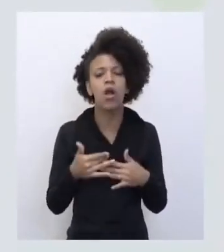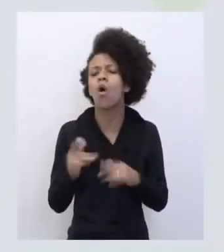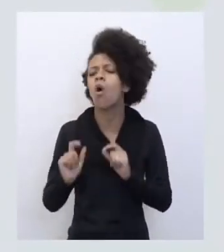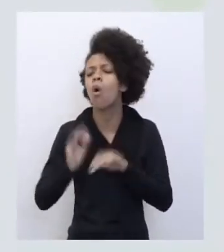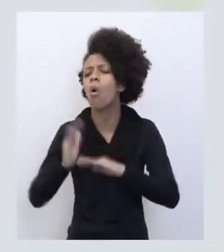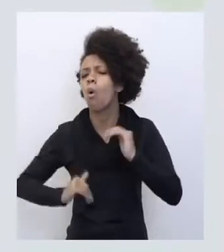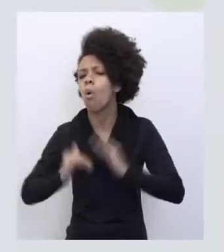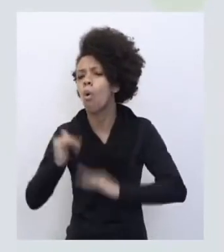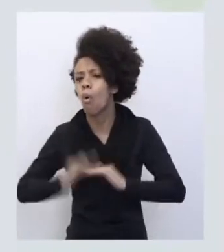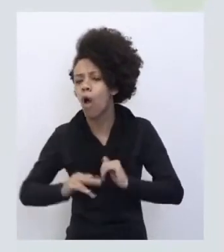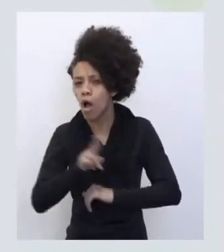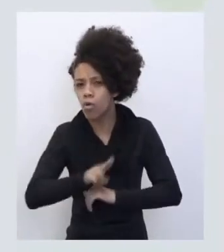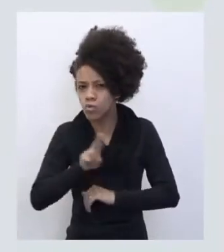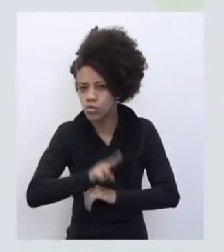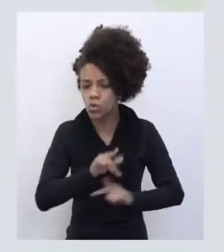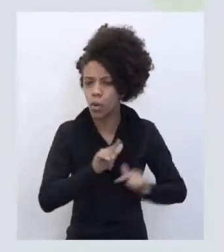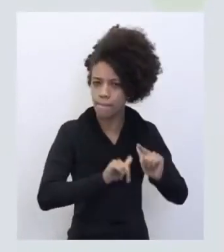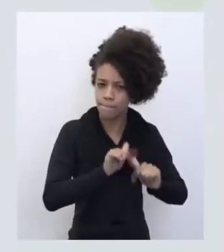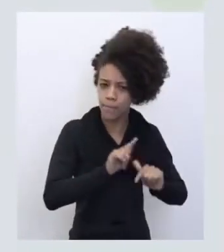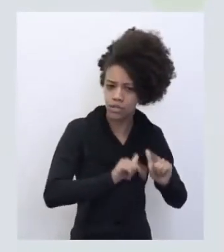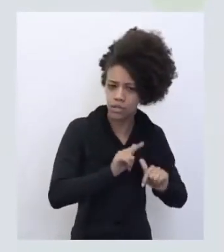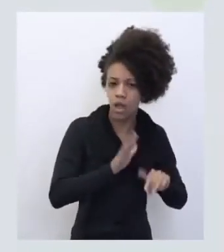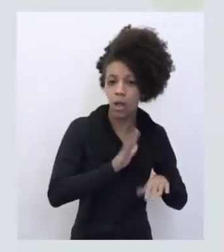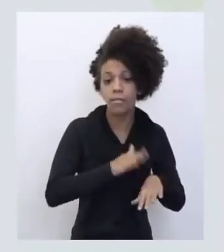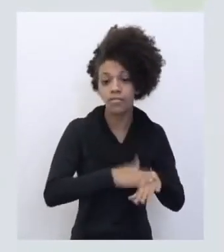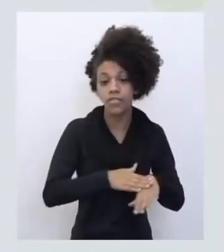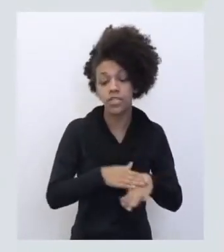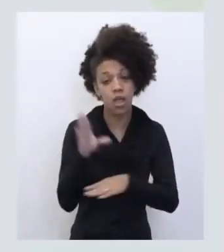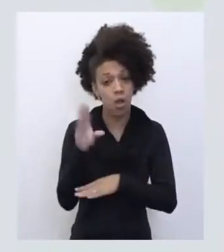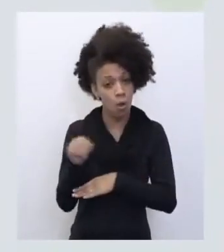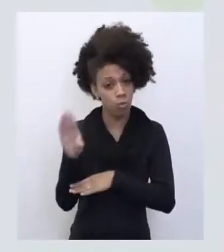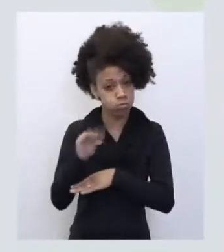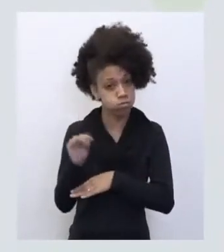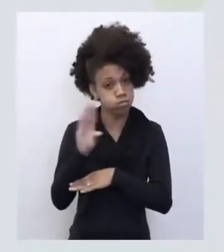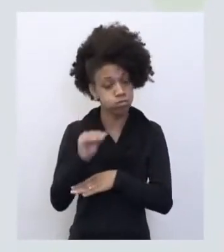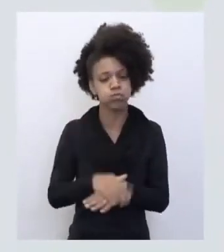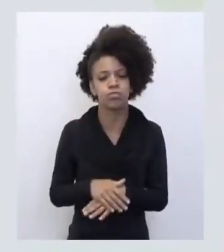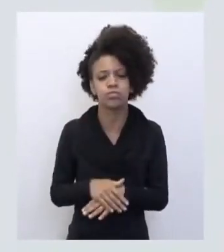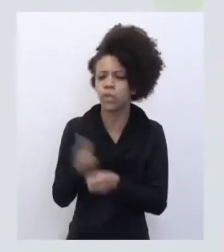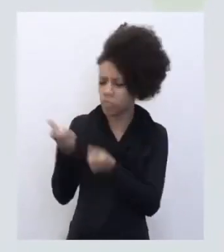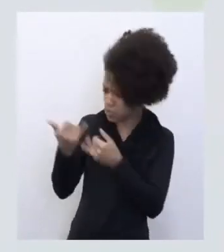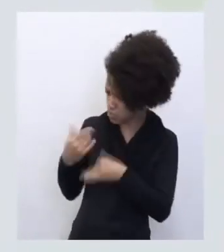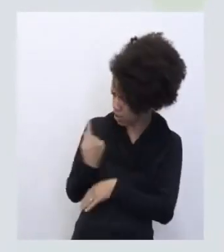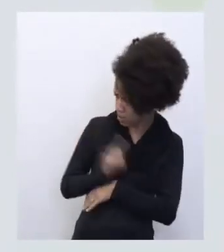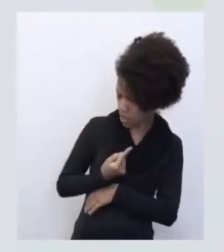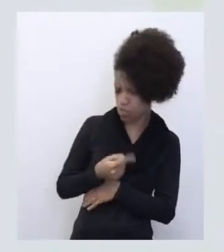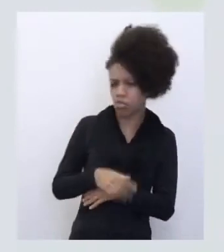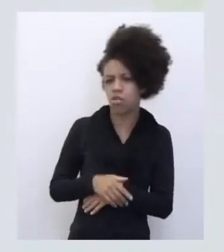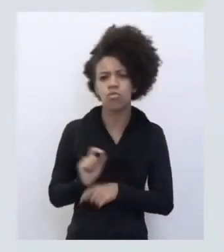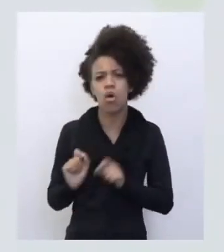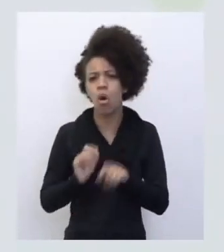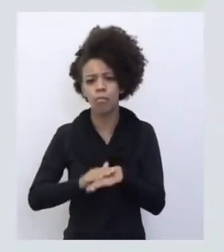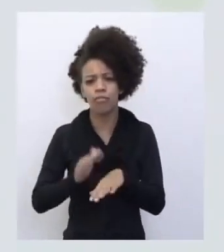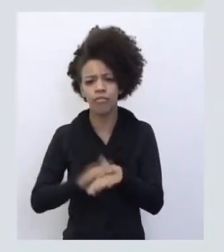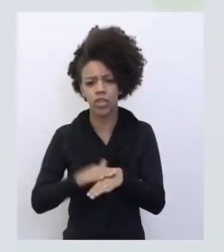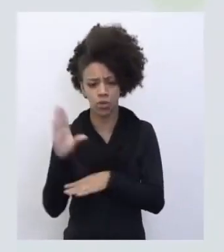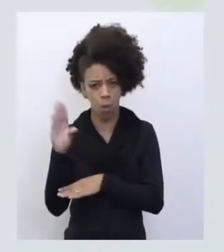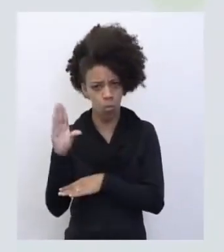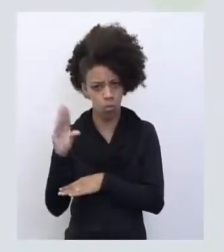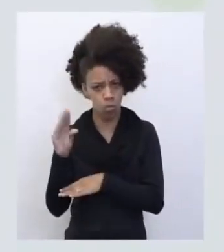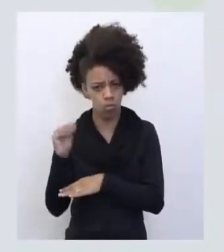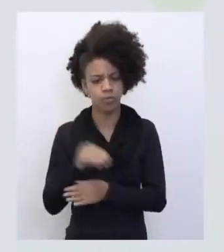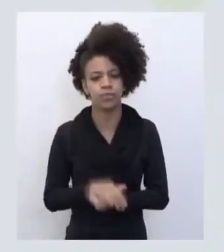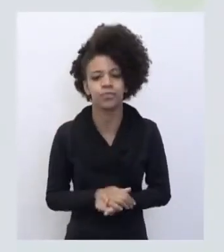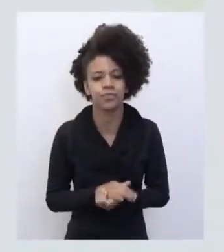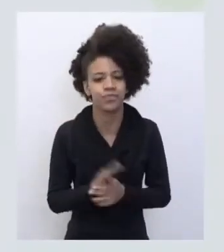usou, qual o material que ele usou para fazer esses fantoches. Então, professor Joelson, conta aqui pra gente como foram feitos esses fantoches.